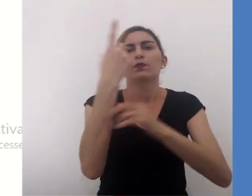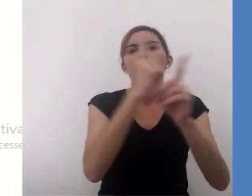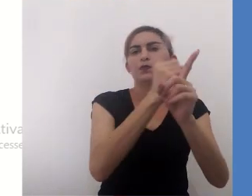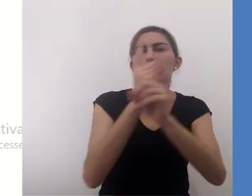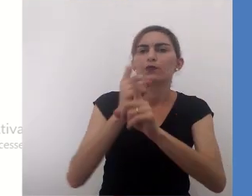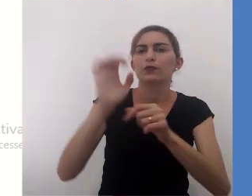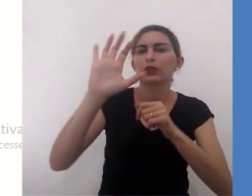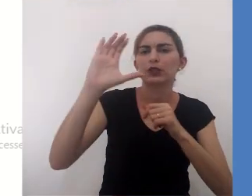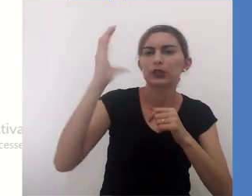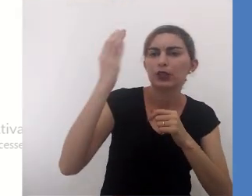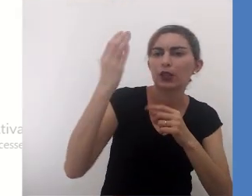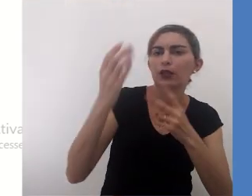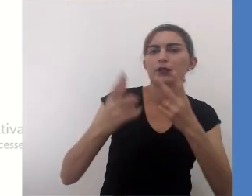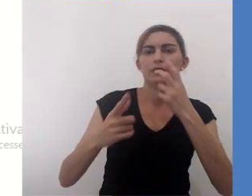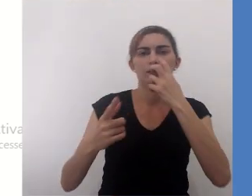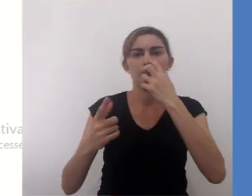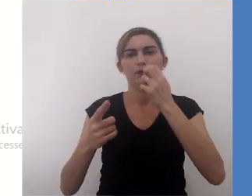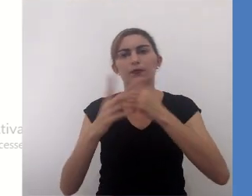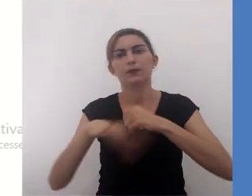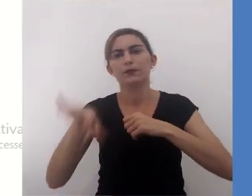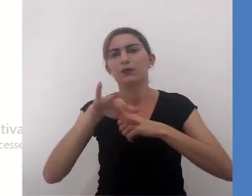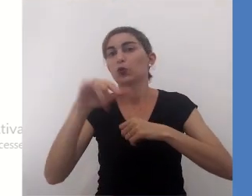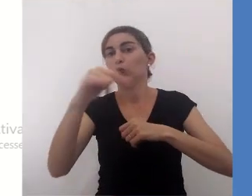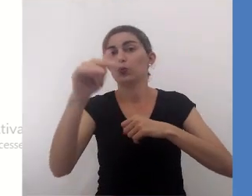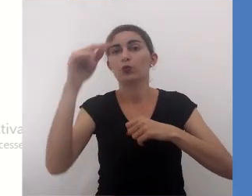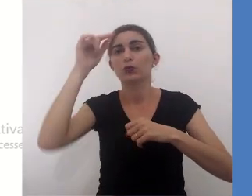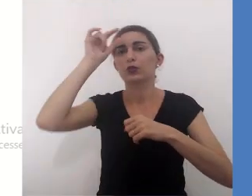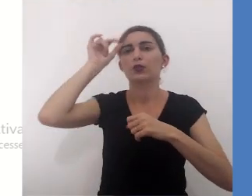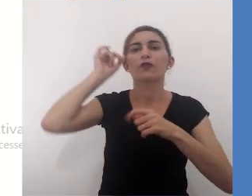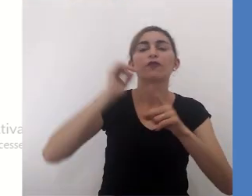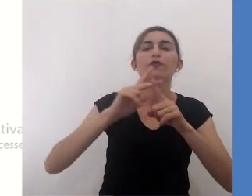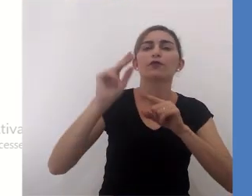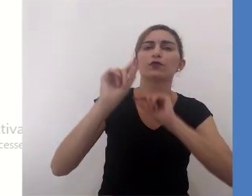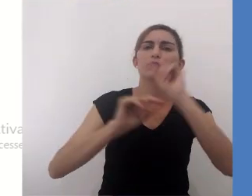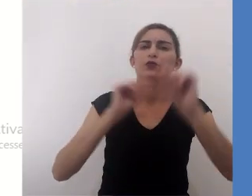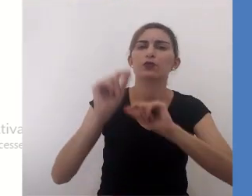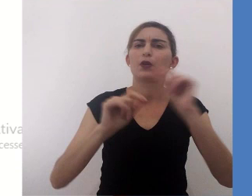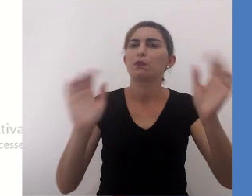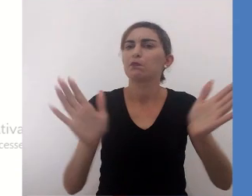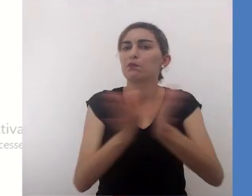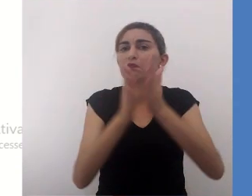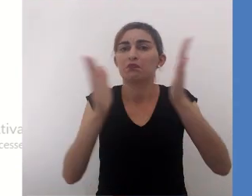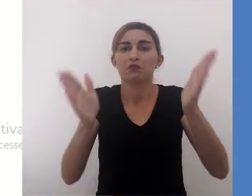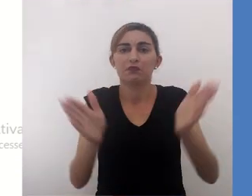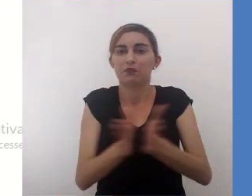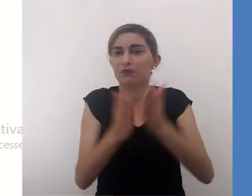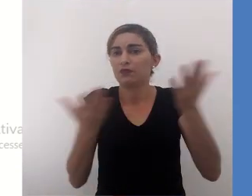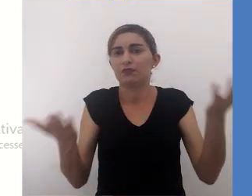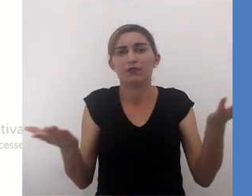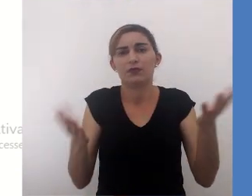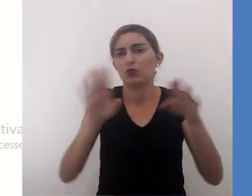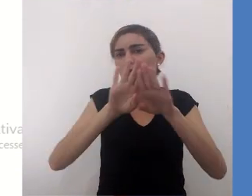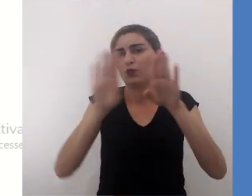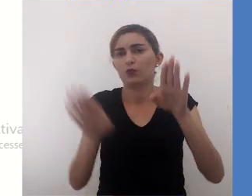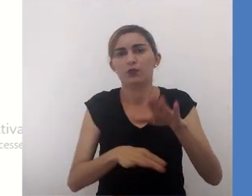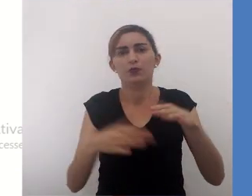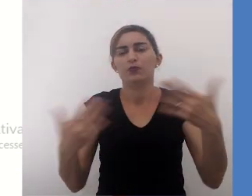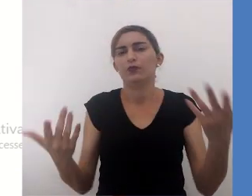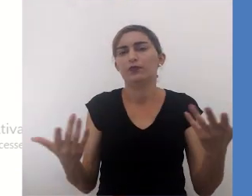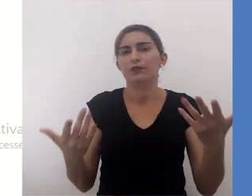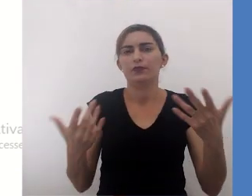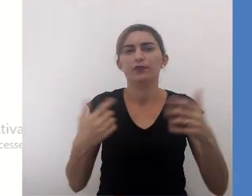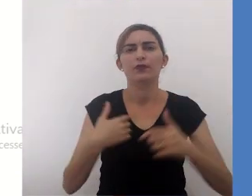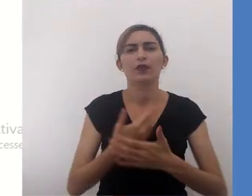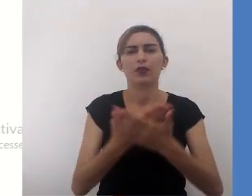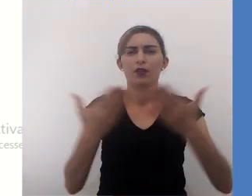campo da ciência, não tinham vencido o quê? Não tinham vencido a pobreza e a exploração do trabalho. Então